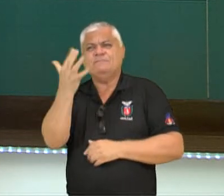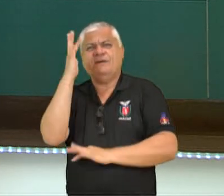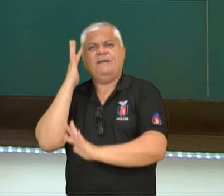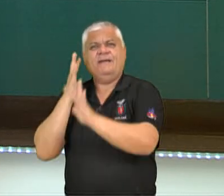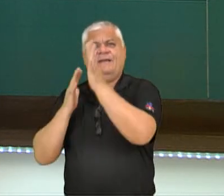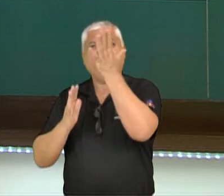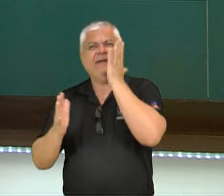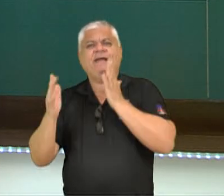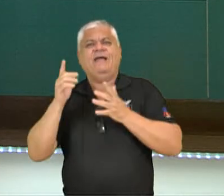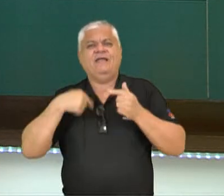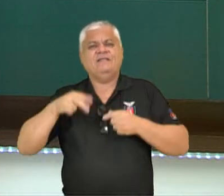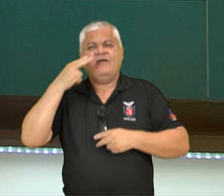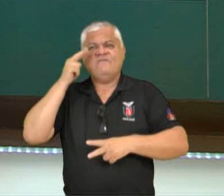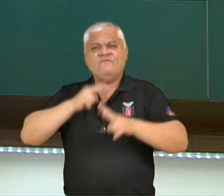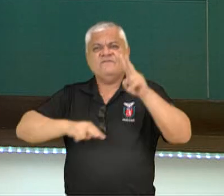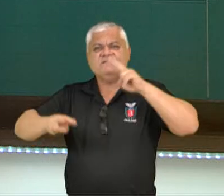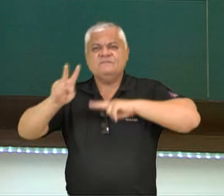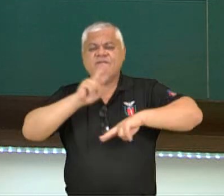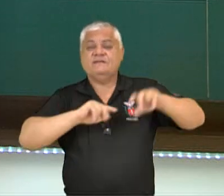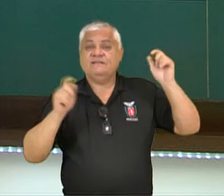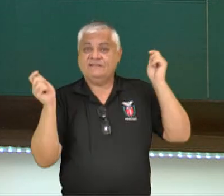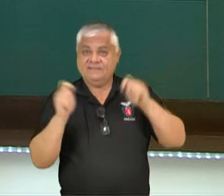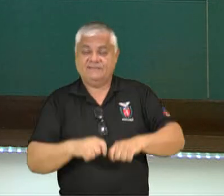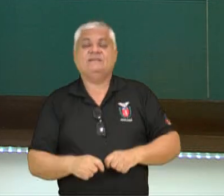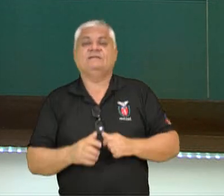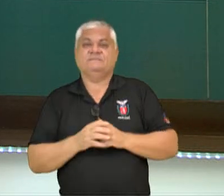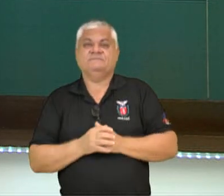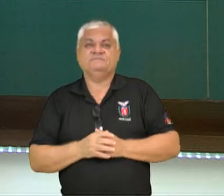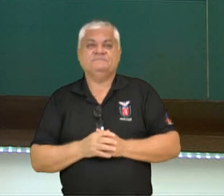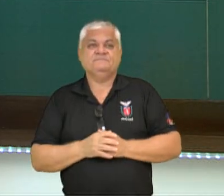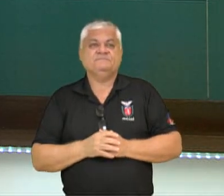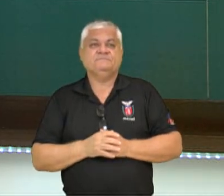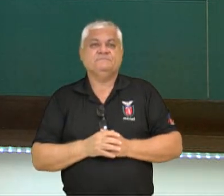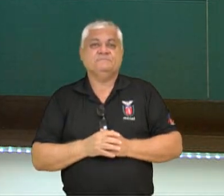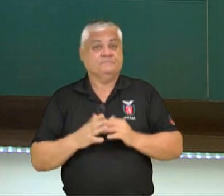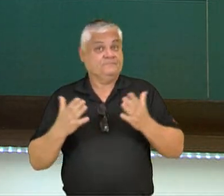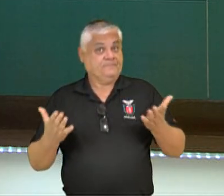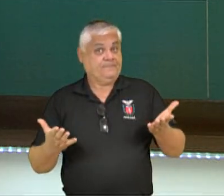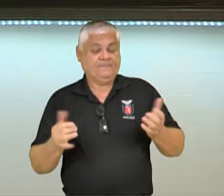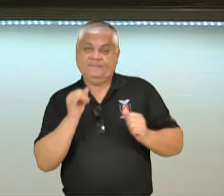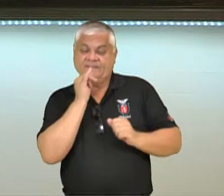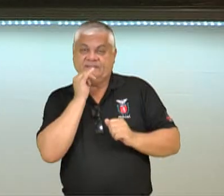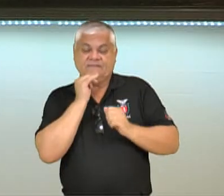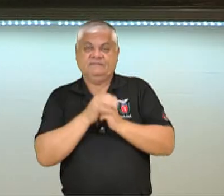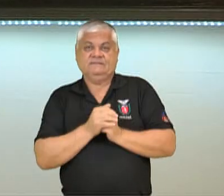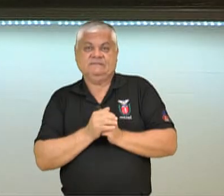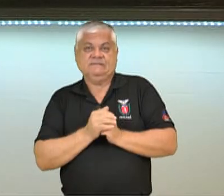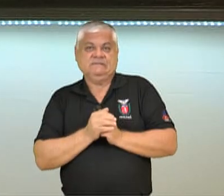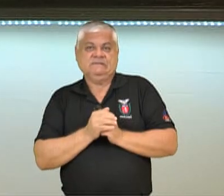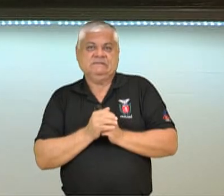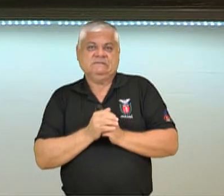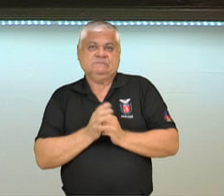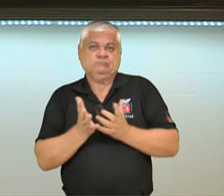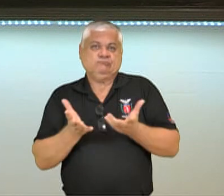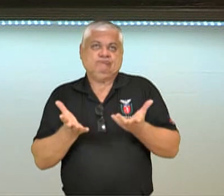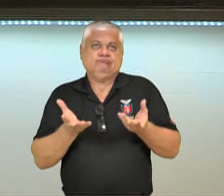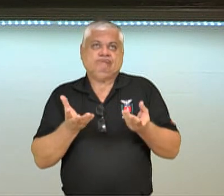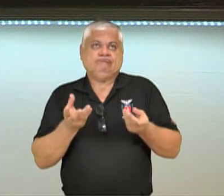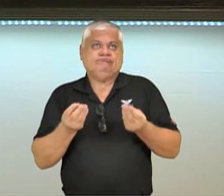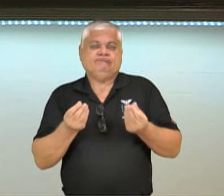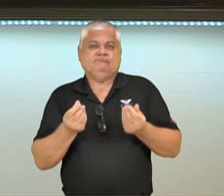mais visibilidade para as competições. Então, ela não está, vamos dizer